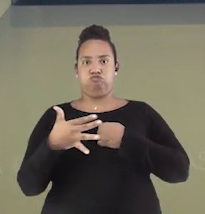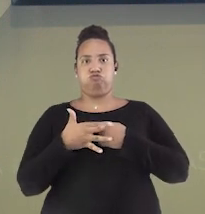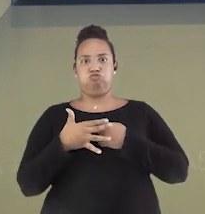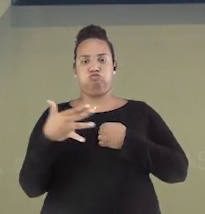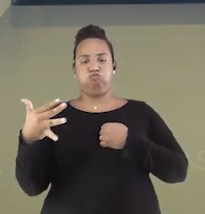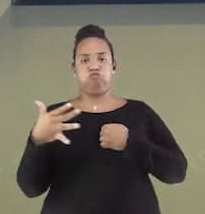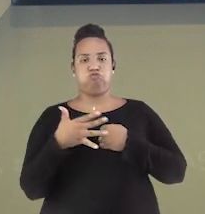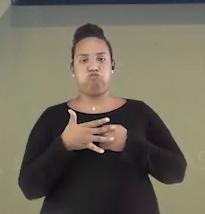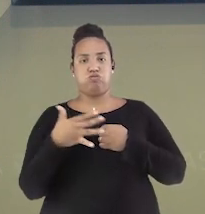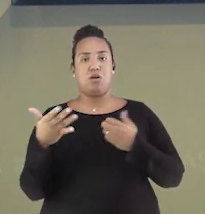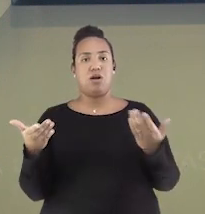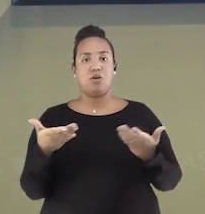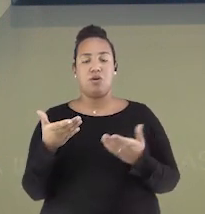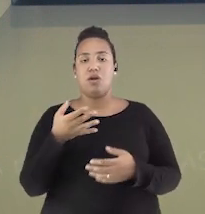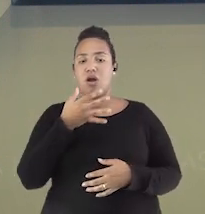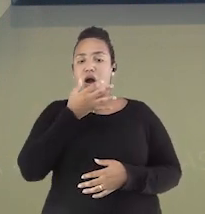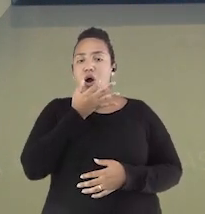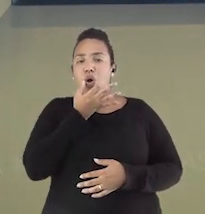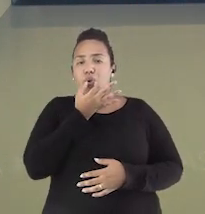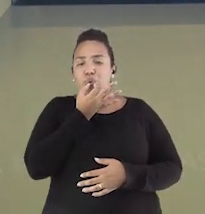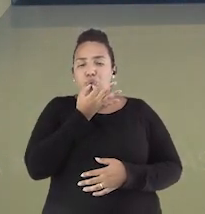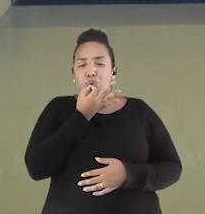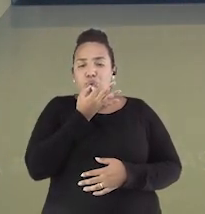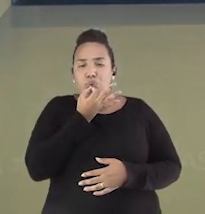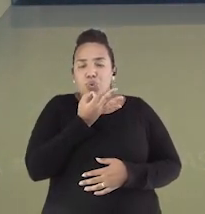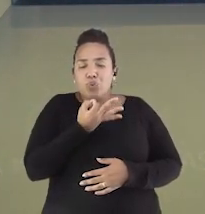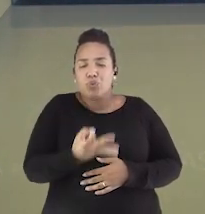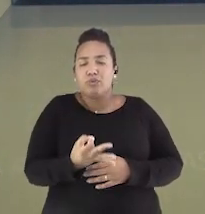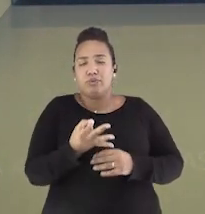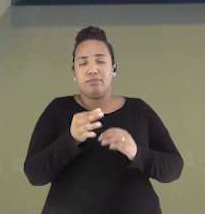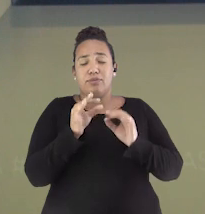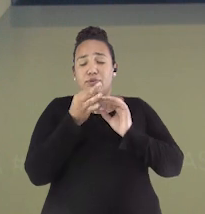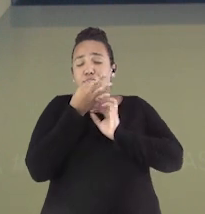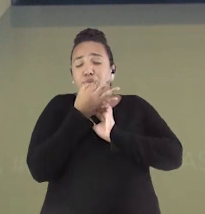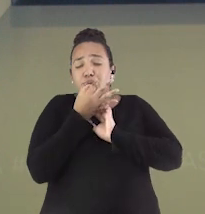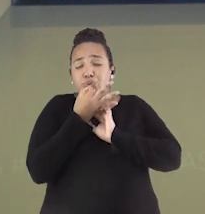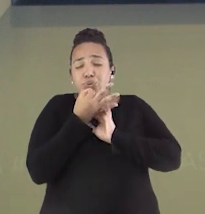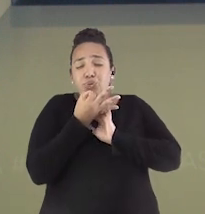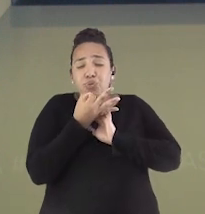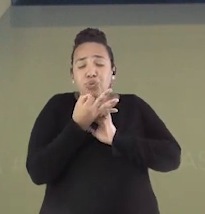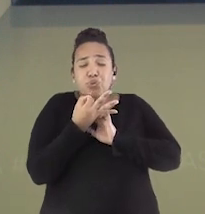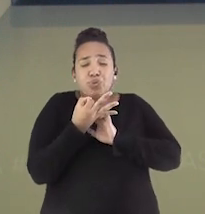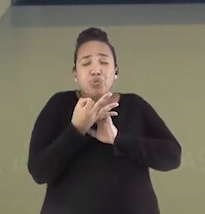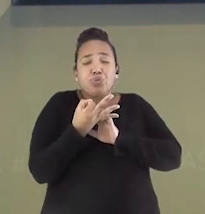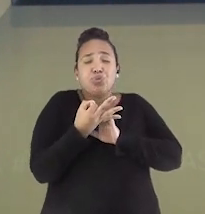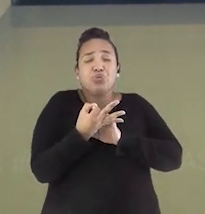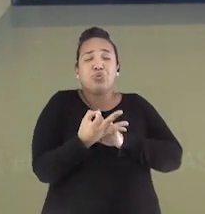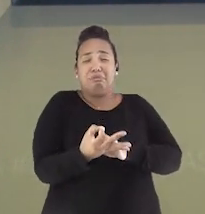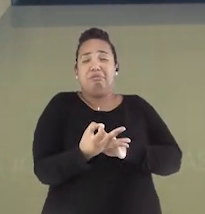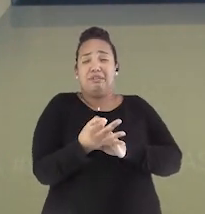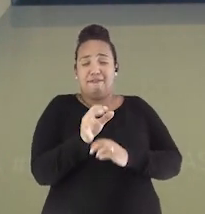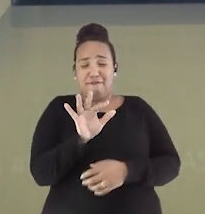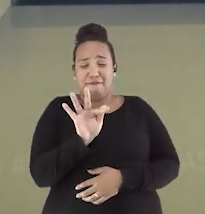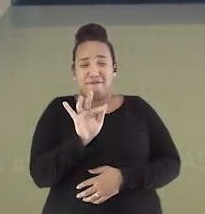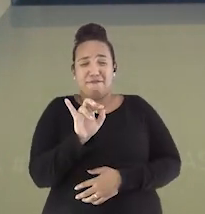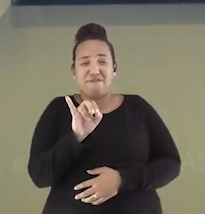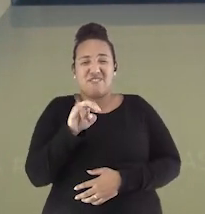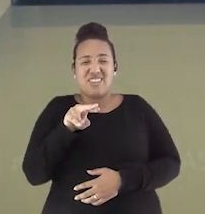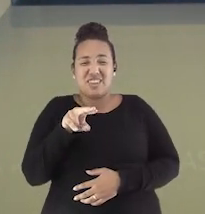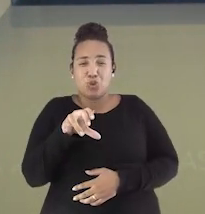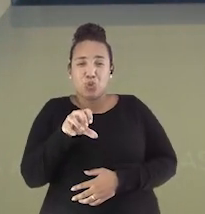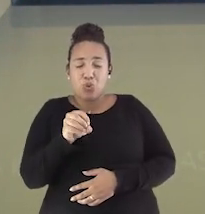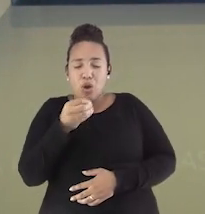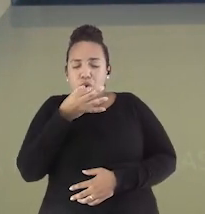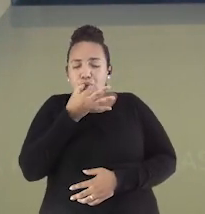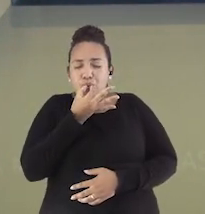o agudo é o contrário é aquele som que a gente chama de filho que parece que entra arqueado lá dentro do nosso